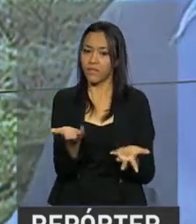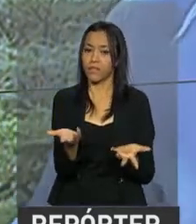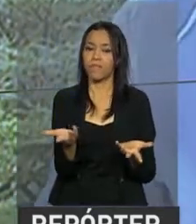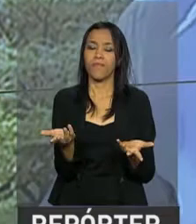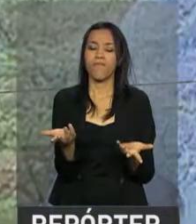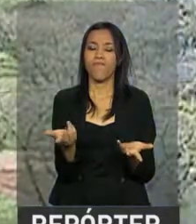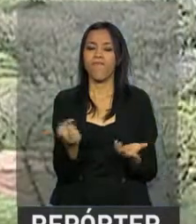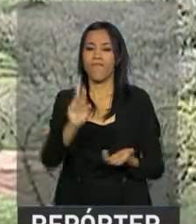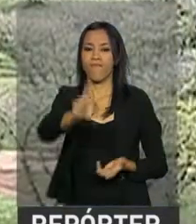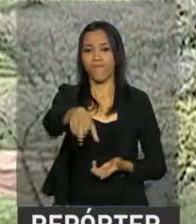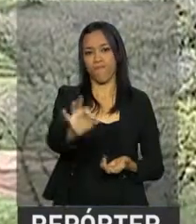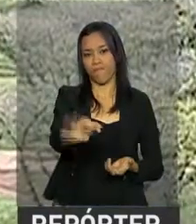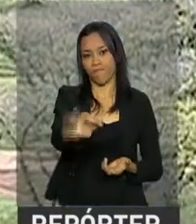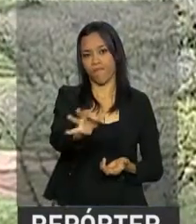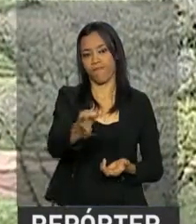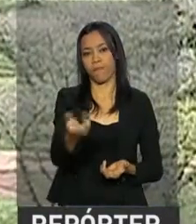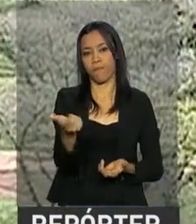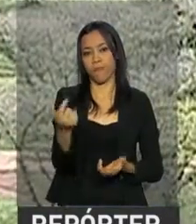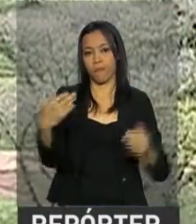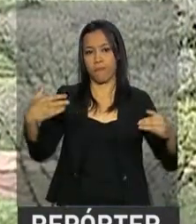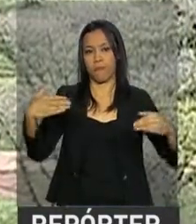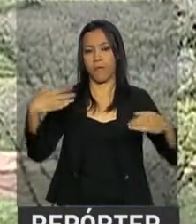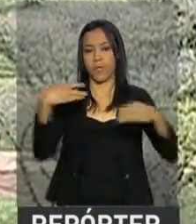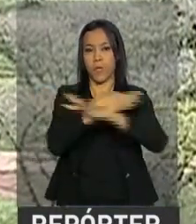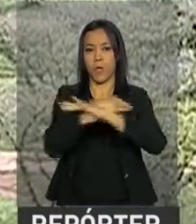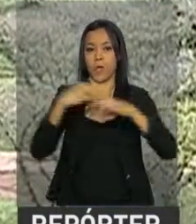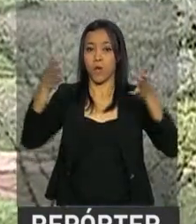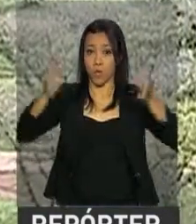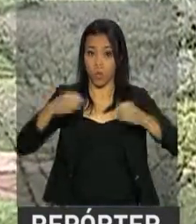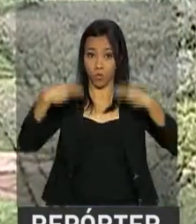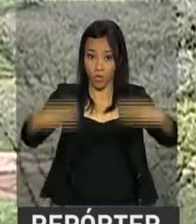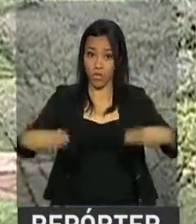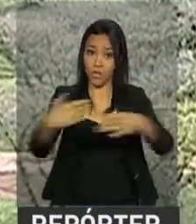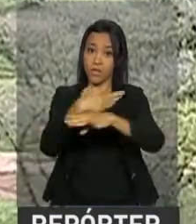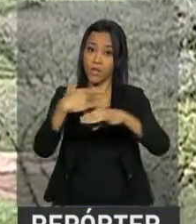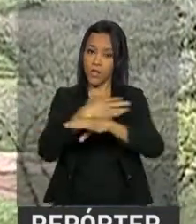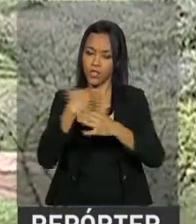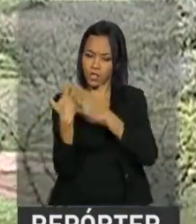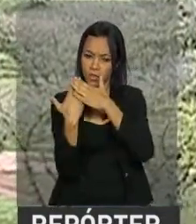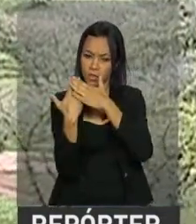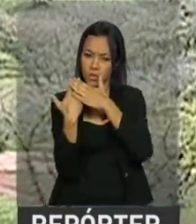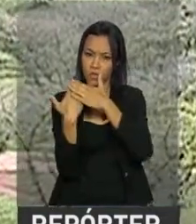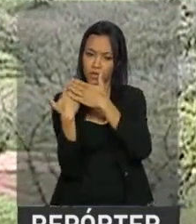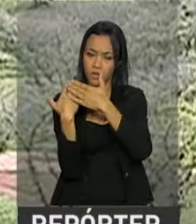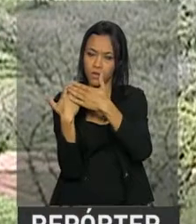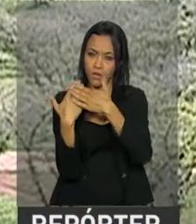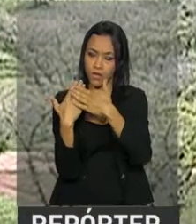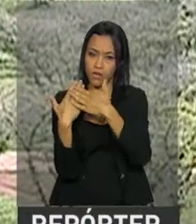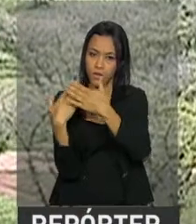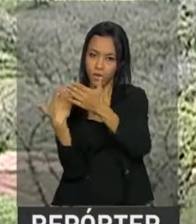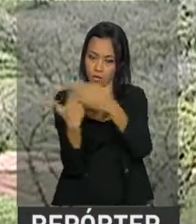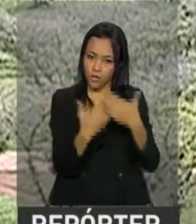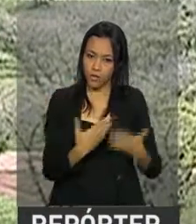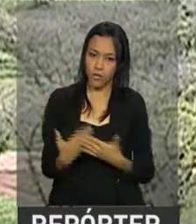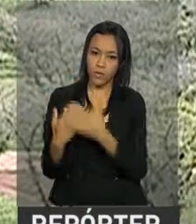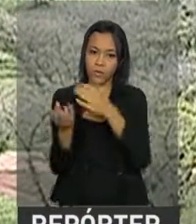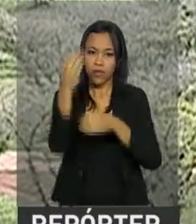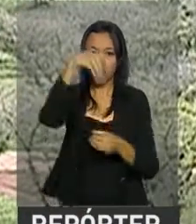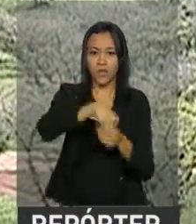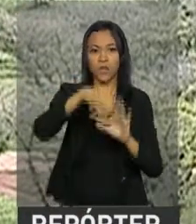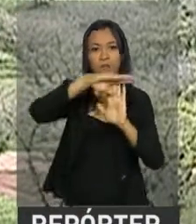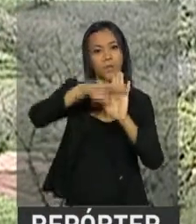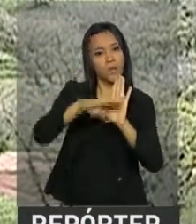Isso mesmo, Renata. O Ministério das Cidades estuda essas alterações dentro do programa Minha Casa Minha Vida